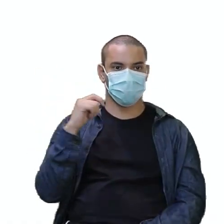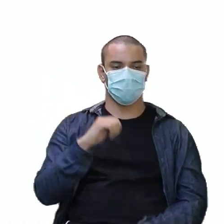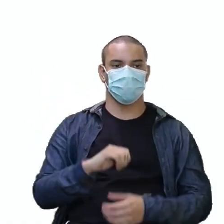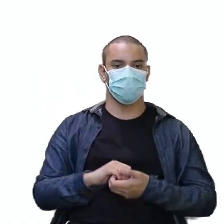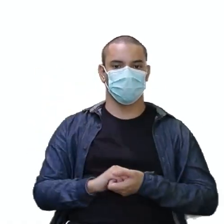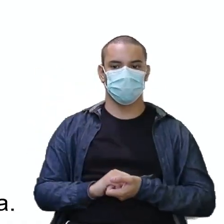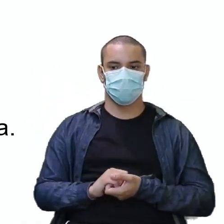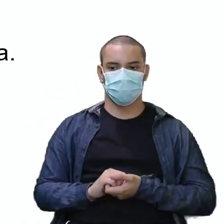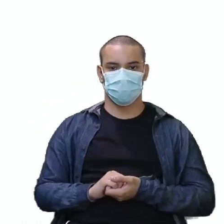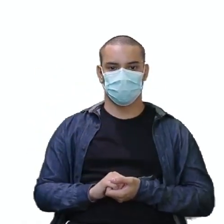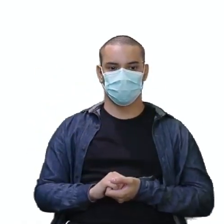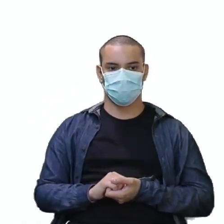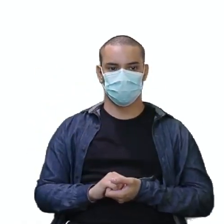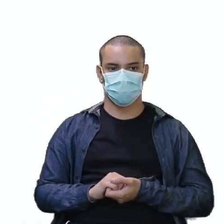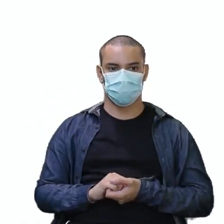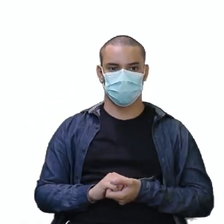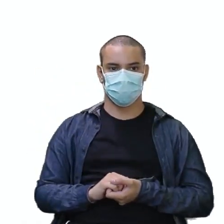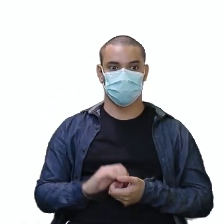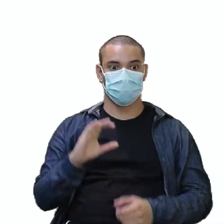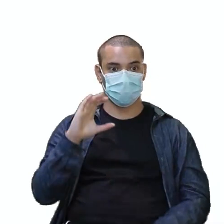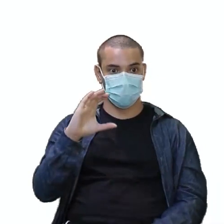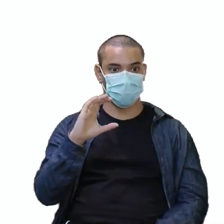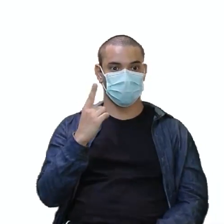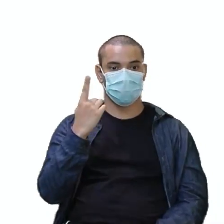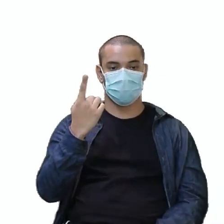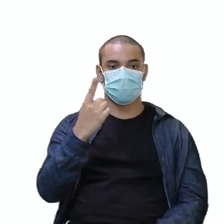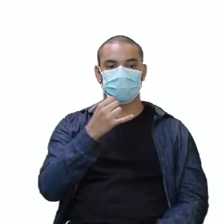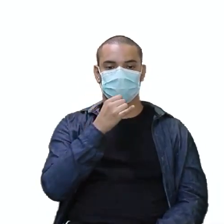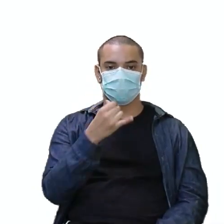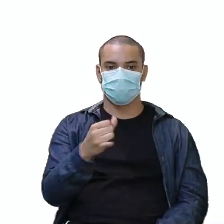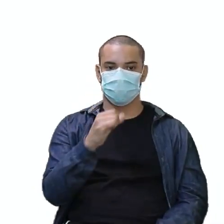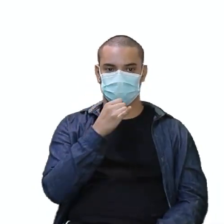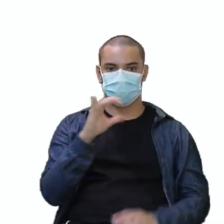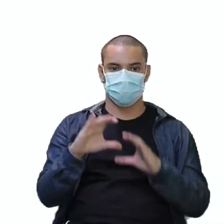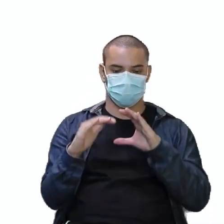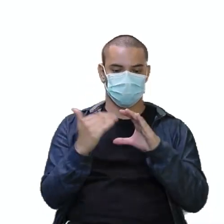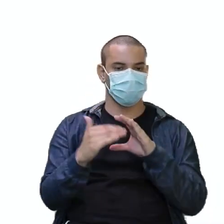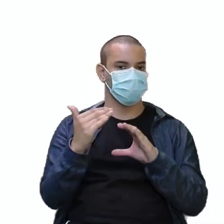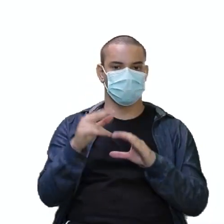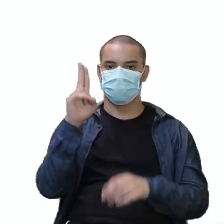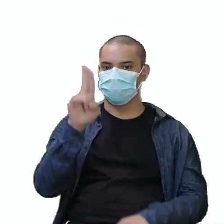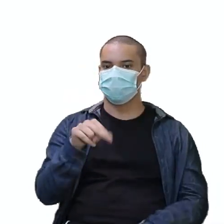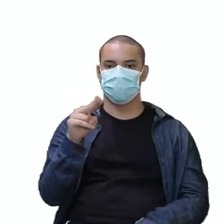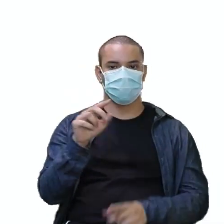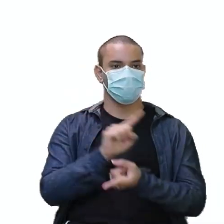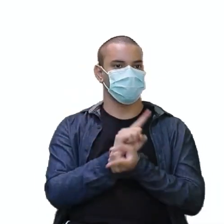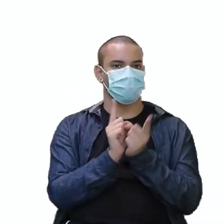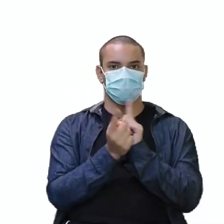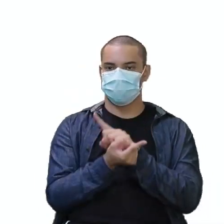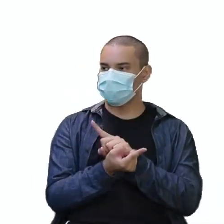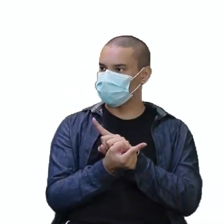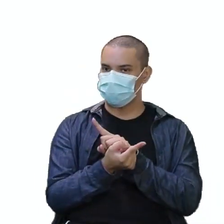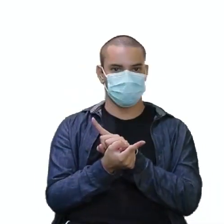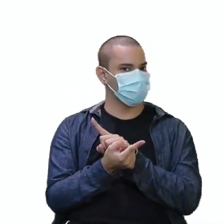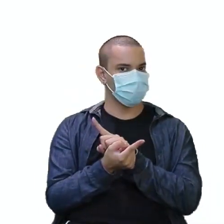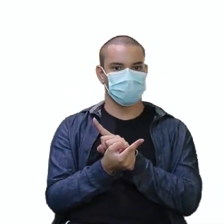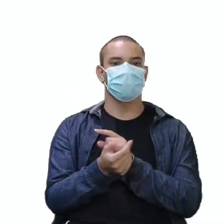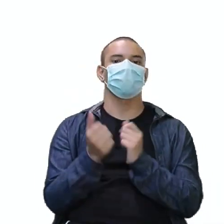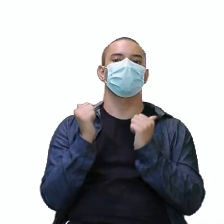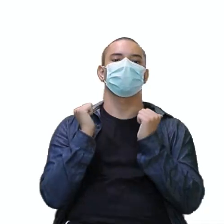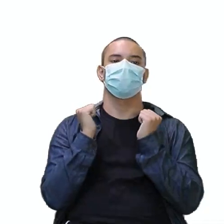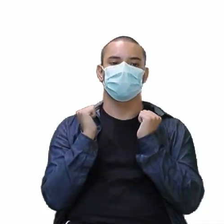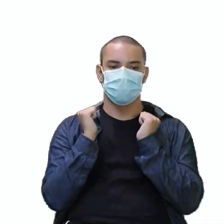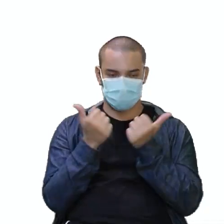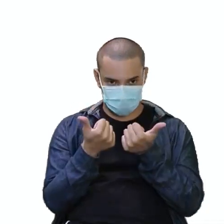deles. C. Uma pirâmide de energia nunca poderá ser invertida.